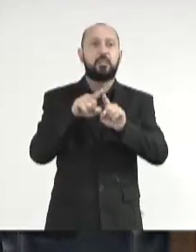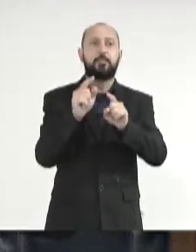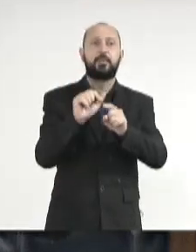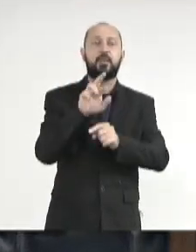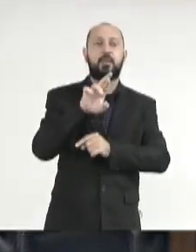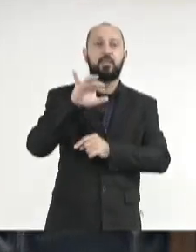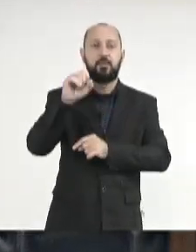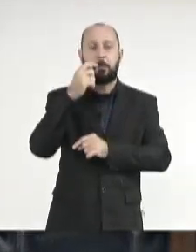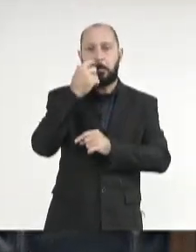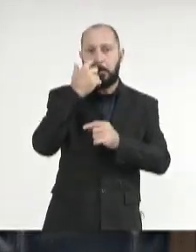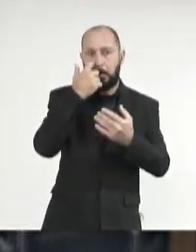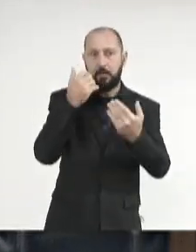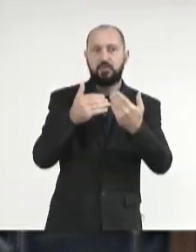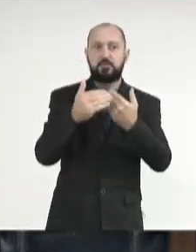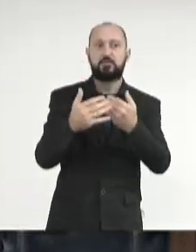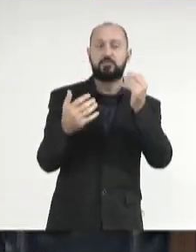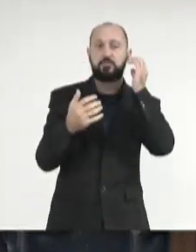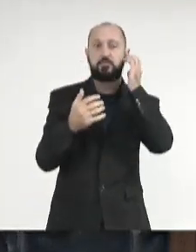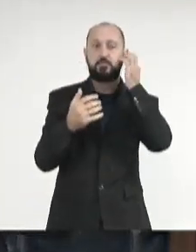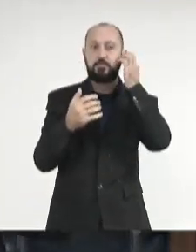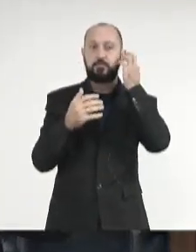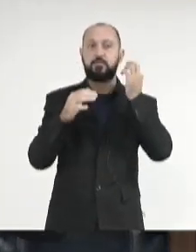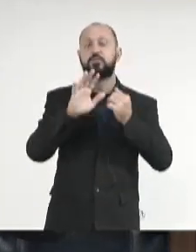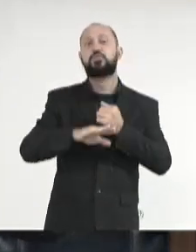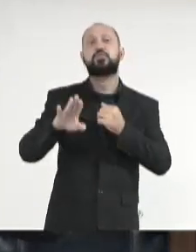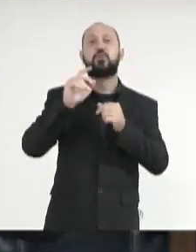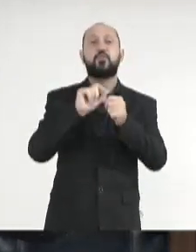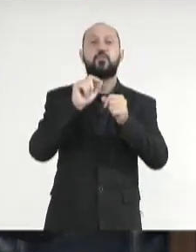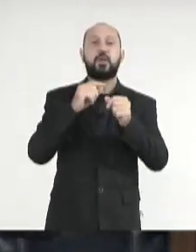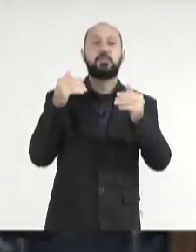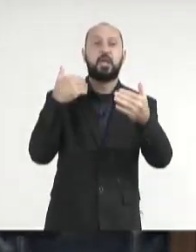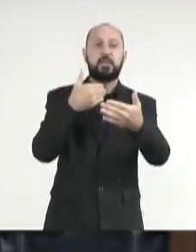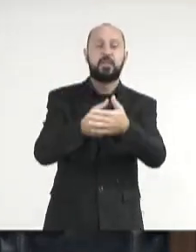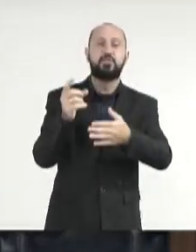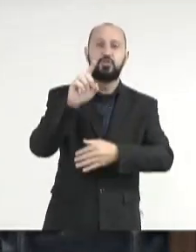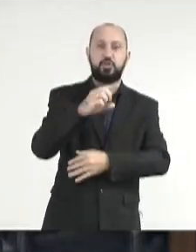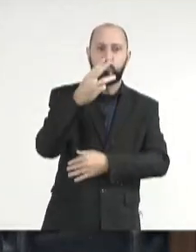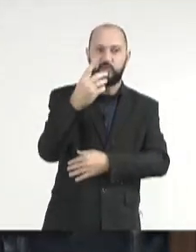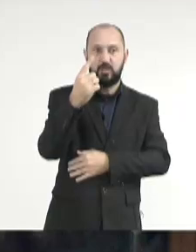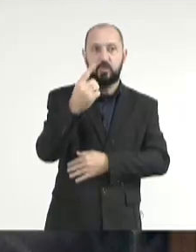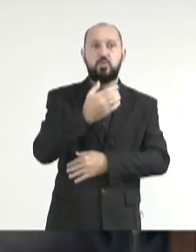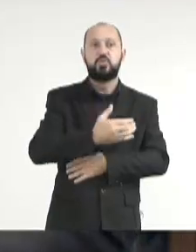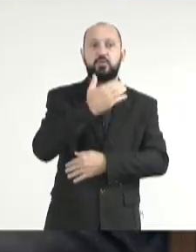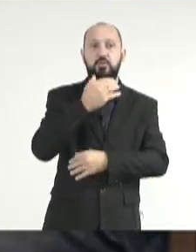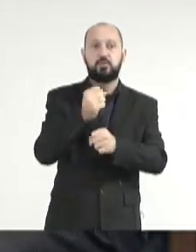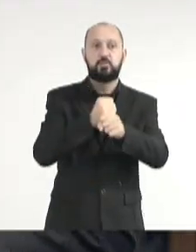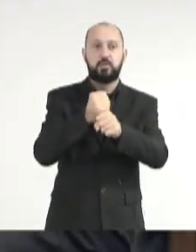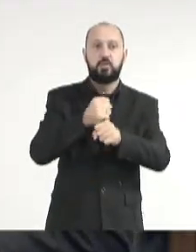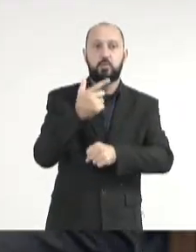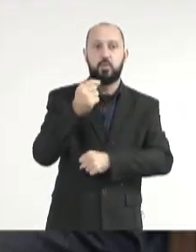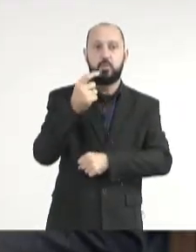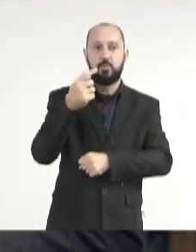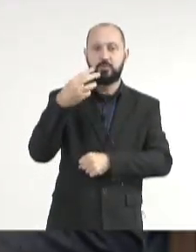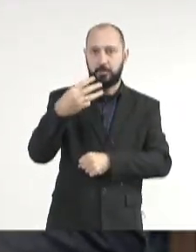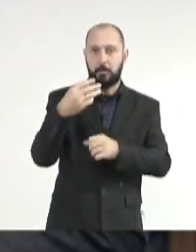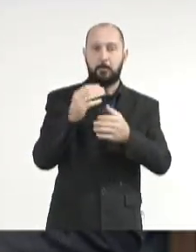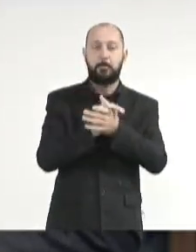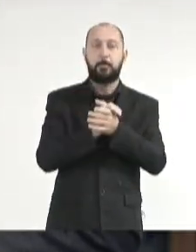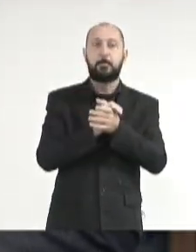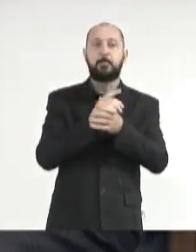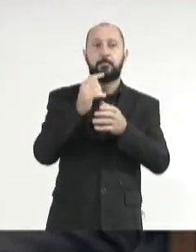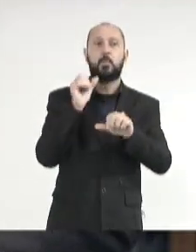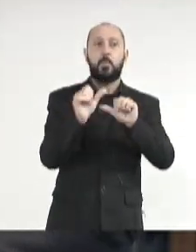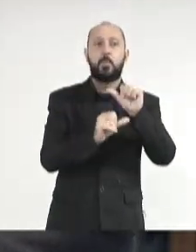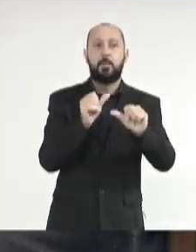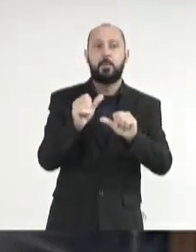refis correspondentes aí a fatos gerados ocorridos até 31 de dezembro de 2023. Pois é, muitas mudanças, mas